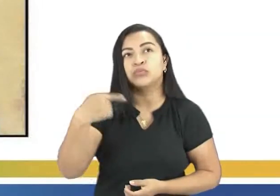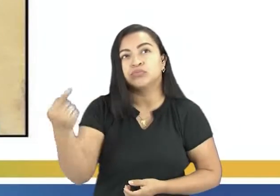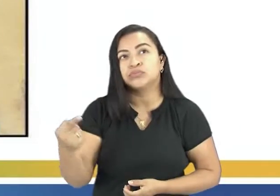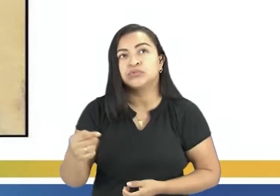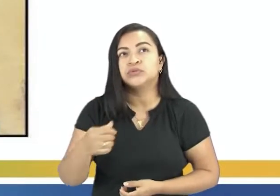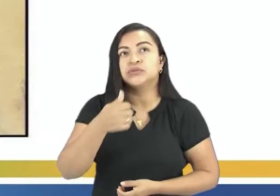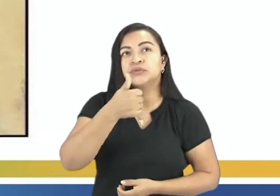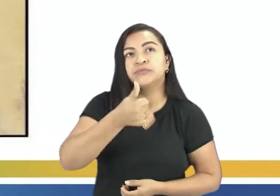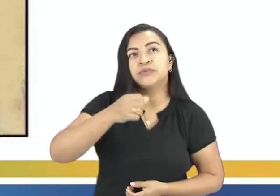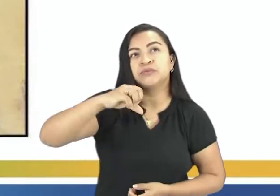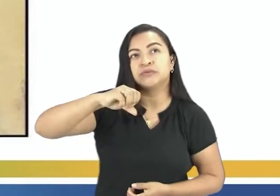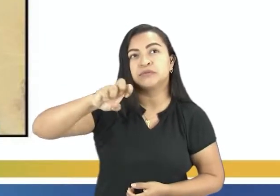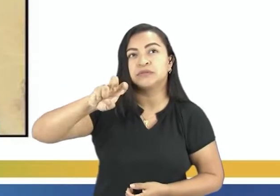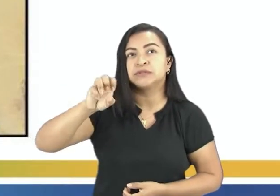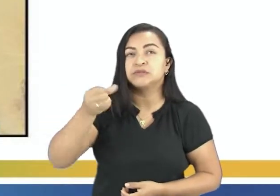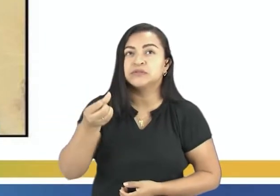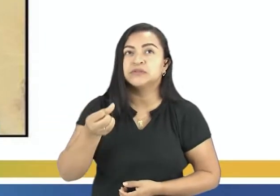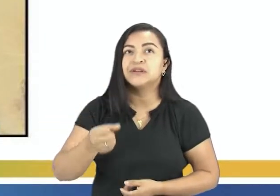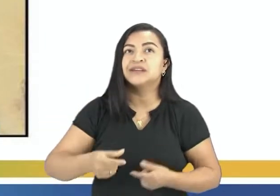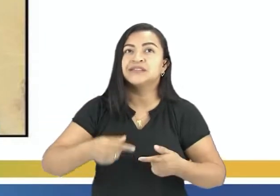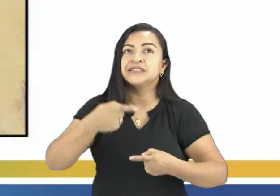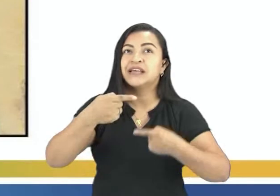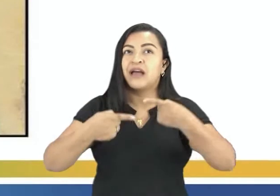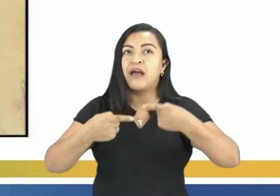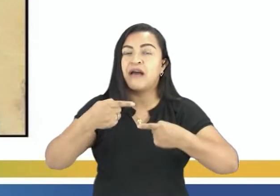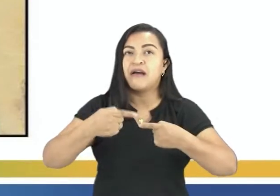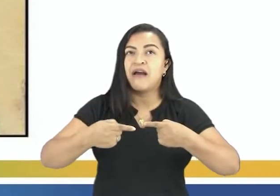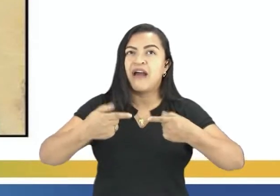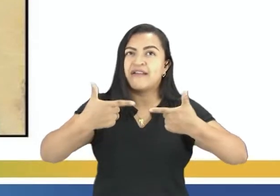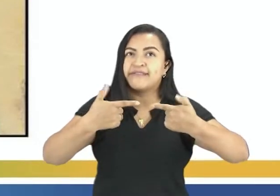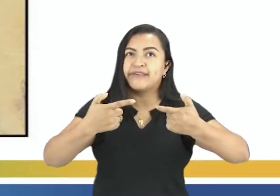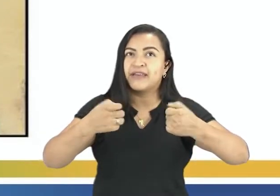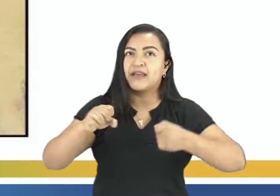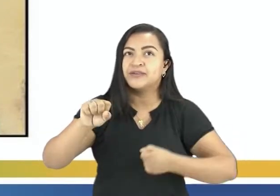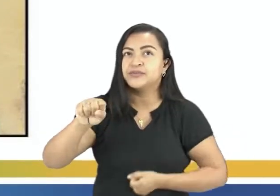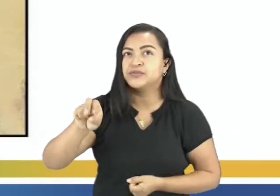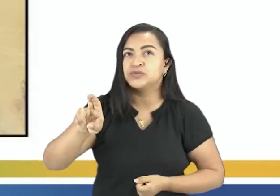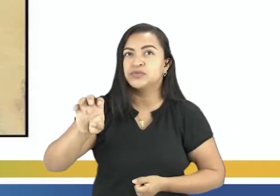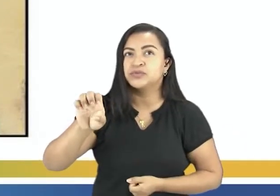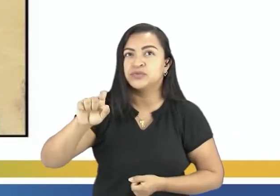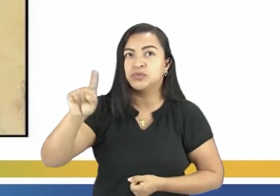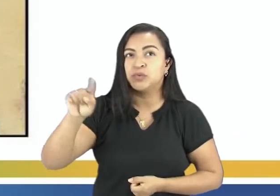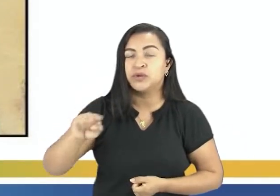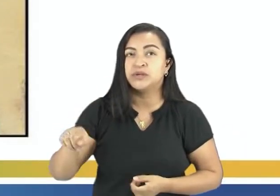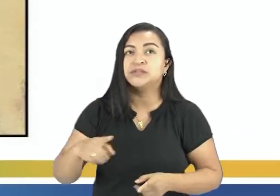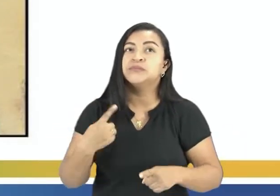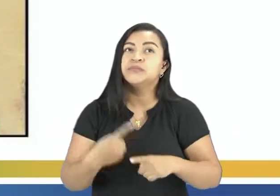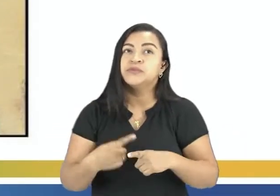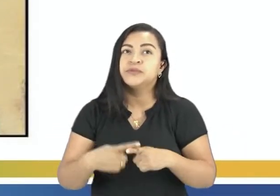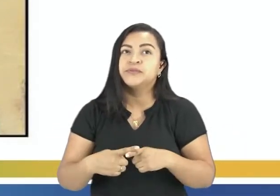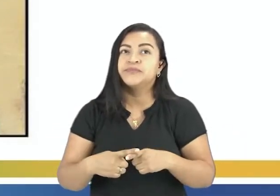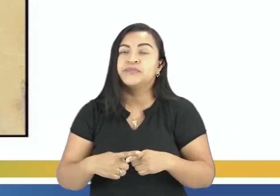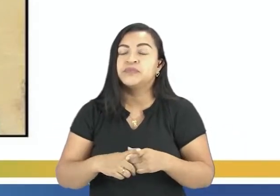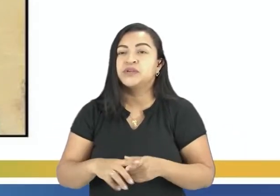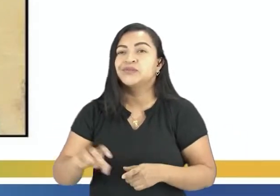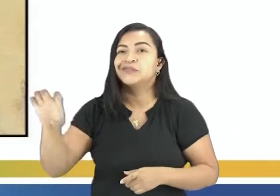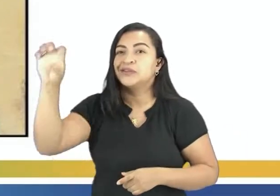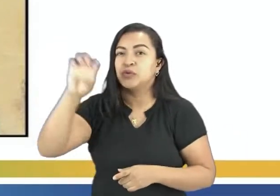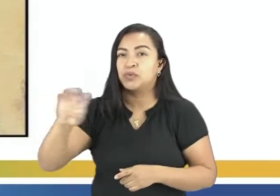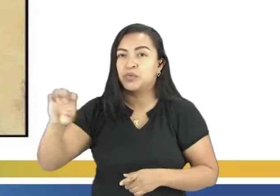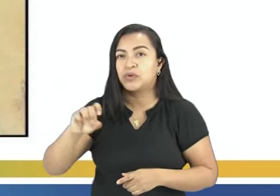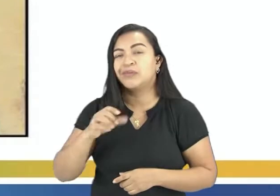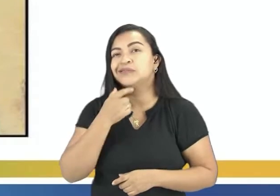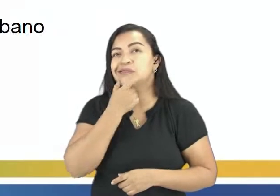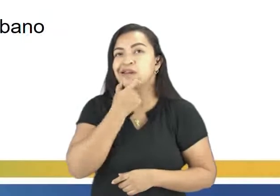Guerra de Suez, uma das guerras também que tem influência em caráter europeu, já que tanto franceses e ingleses tinham intenções